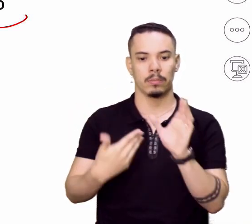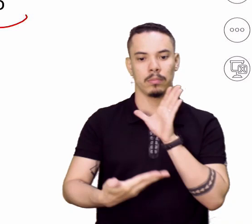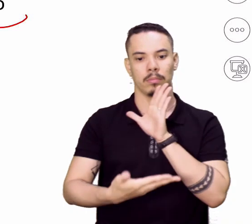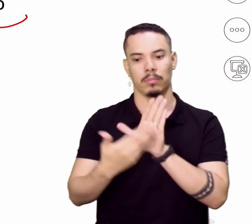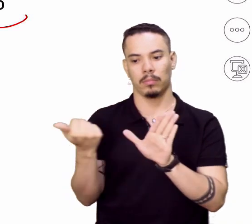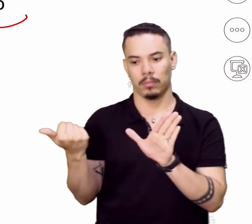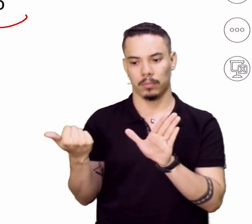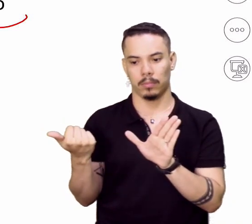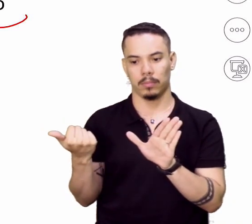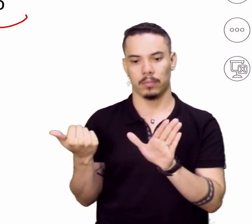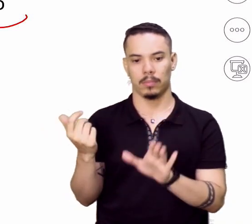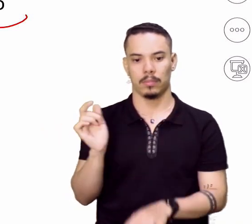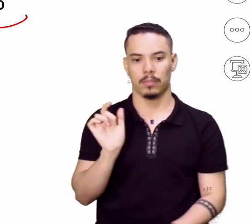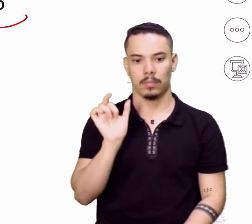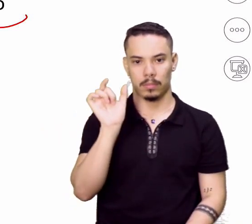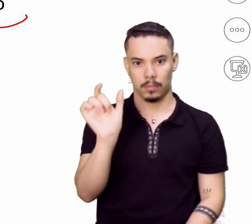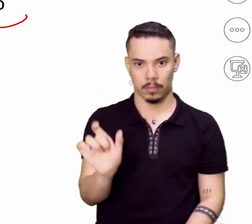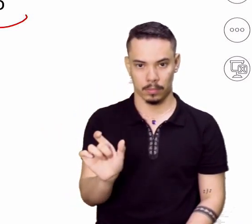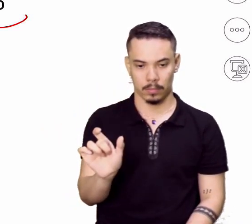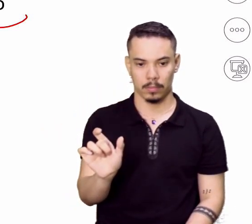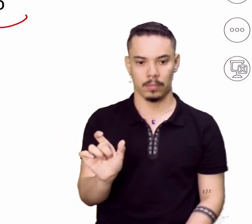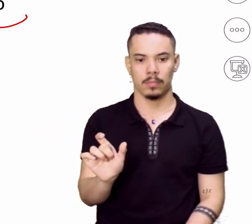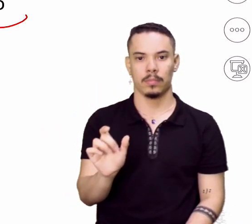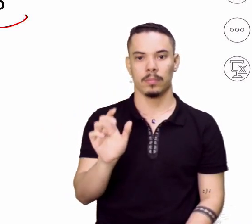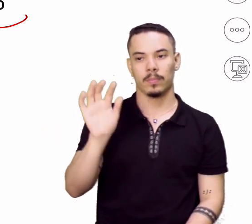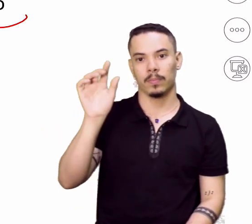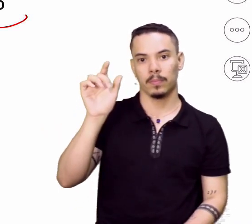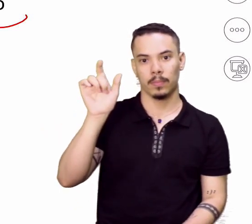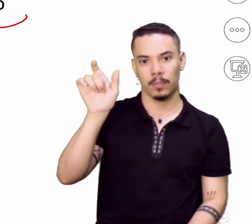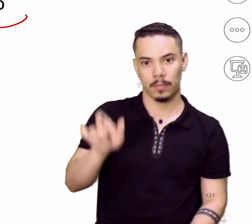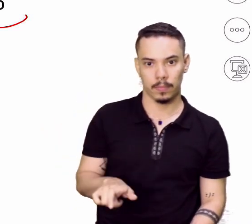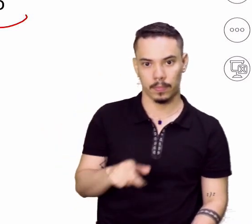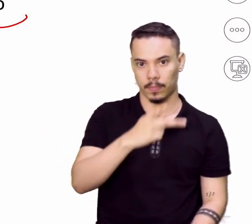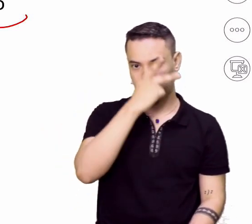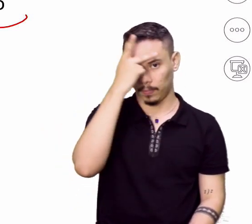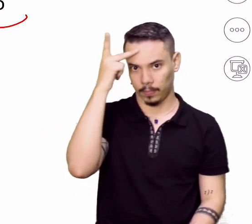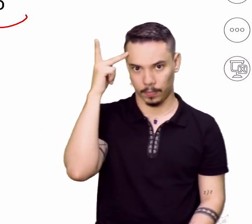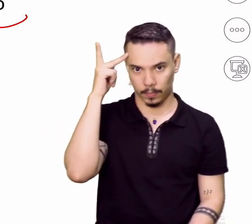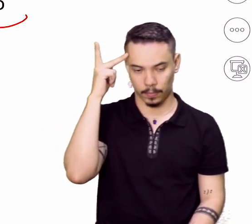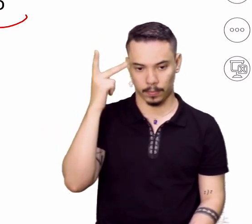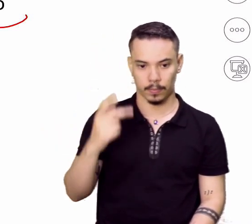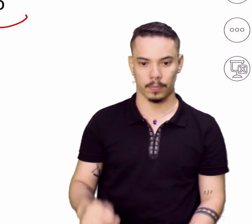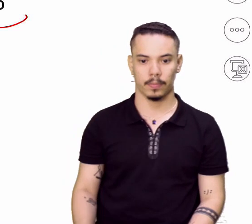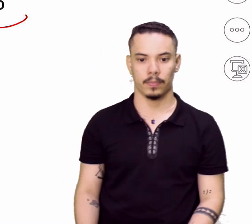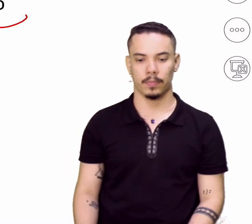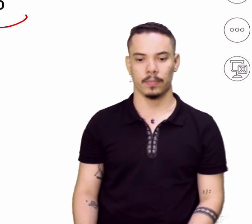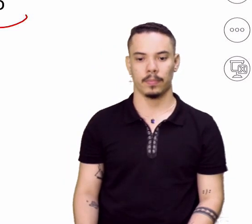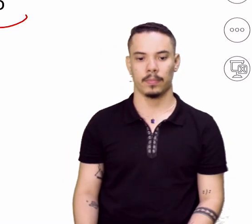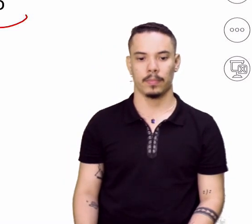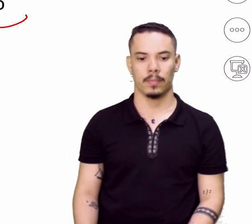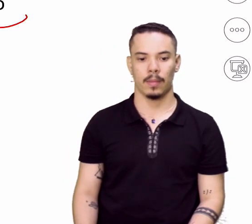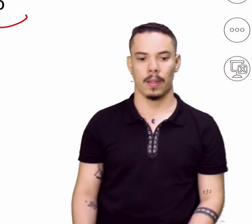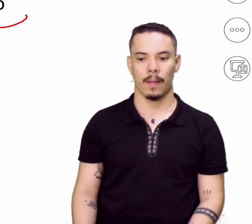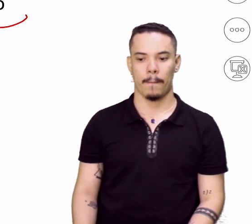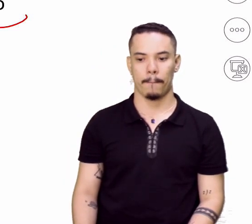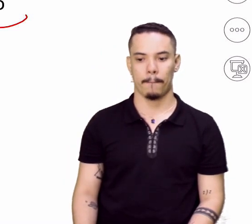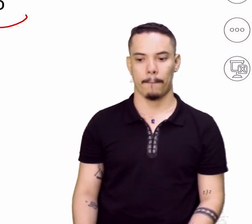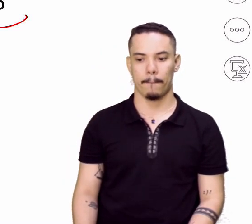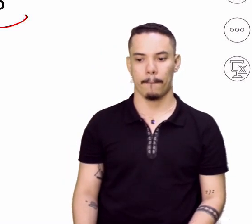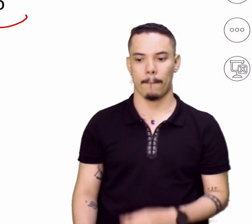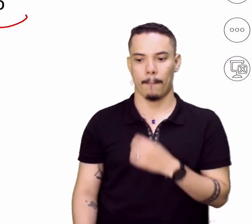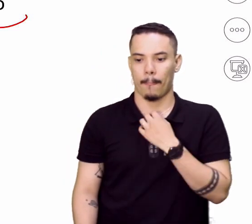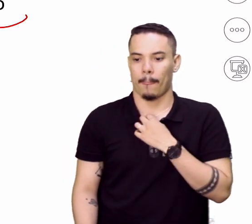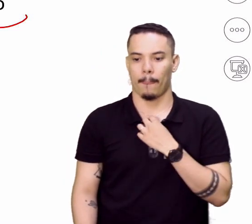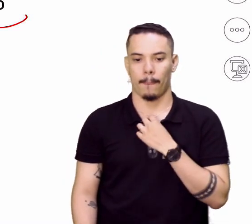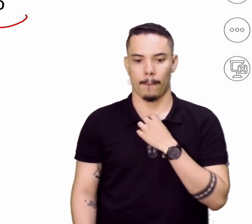a palavra the person, para referir a Jean e ela, que é a mesma coisa. Já aqui, com o meu